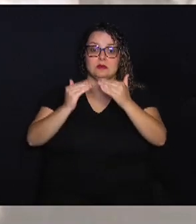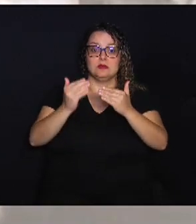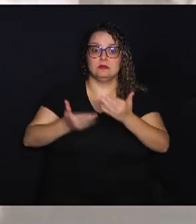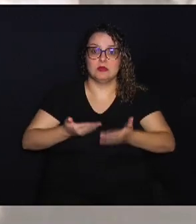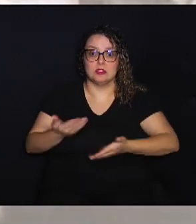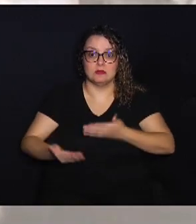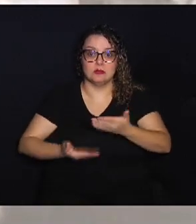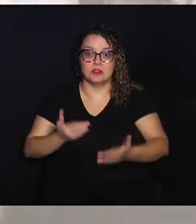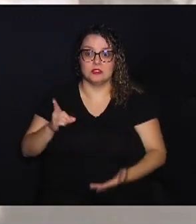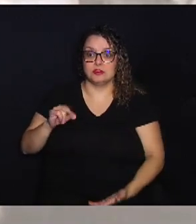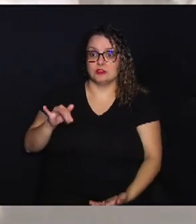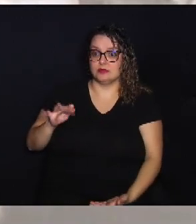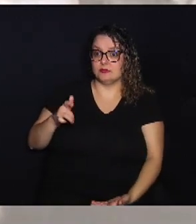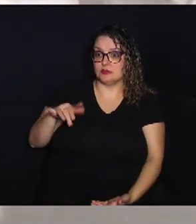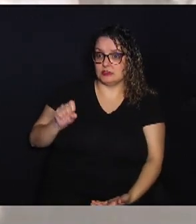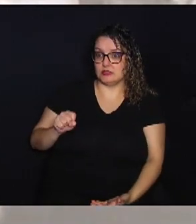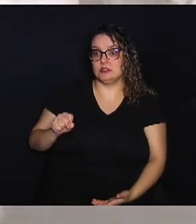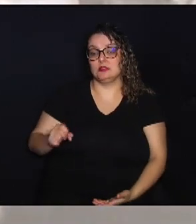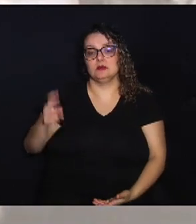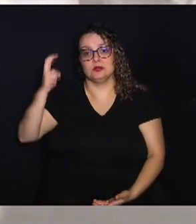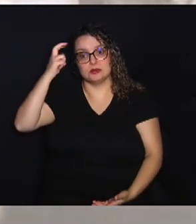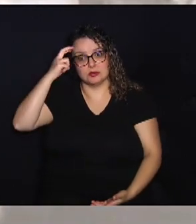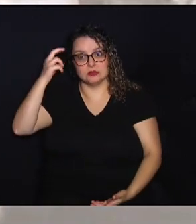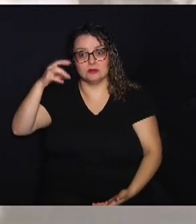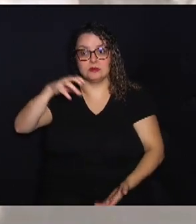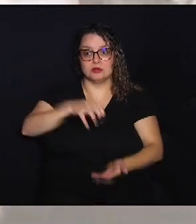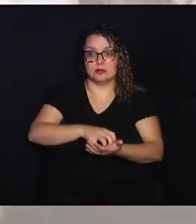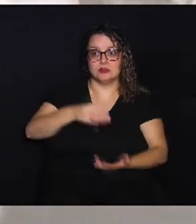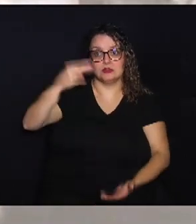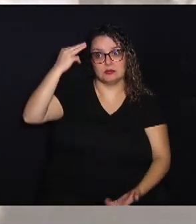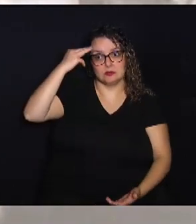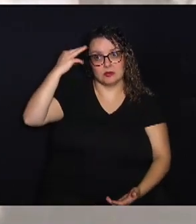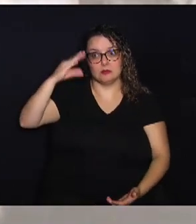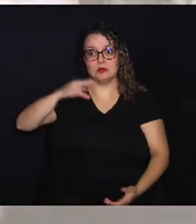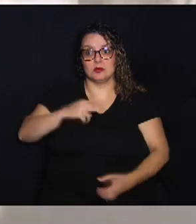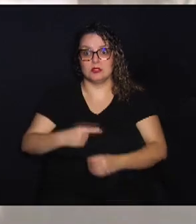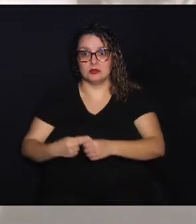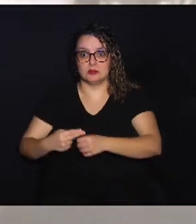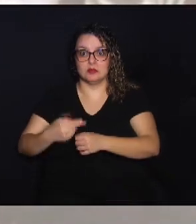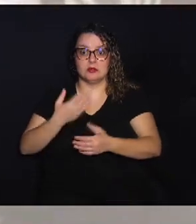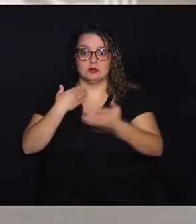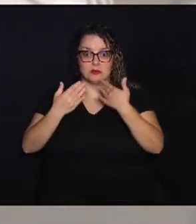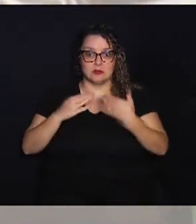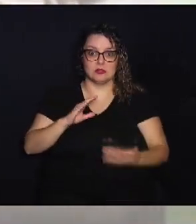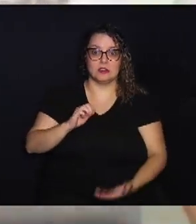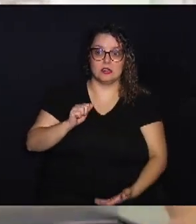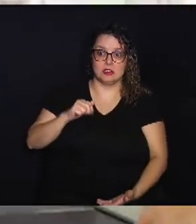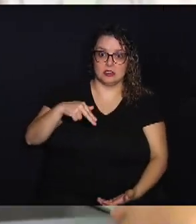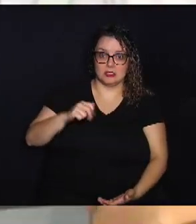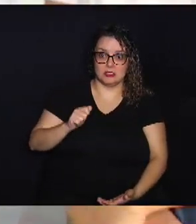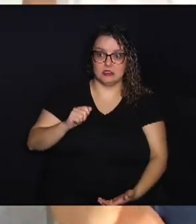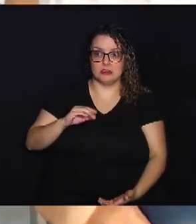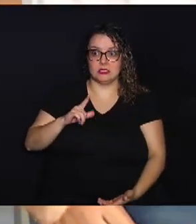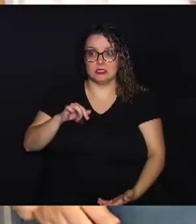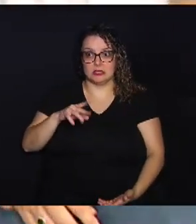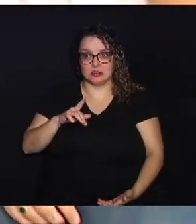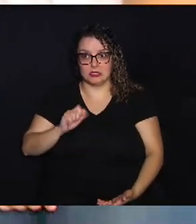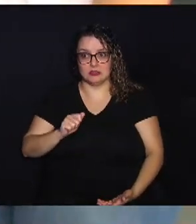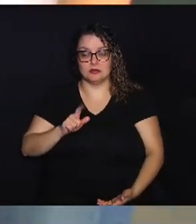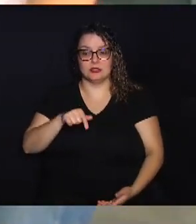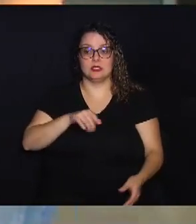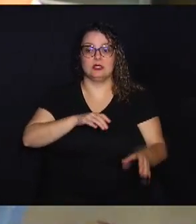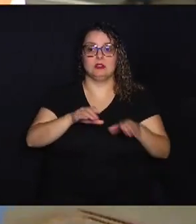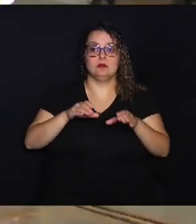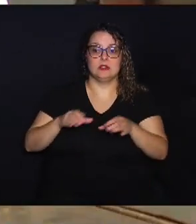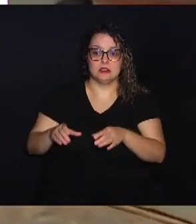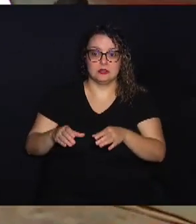de Difusão Cultural do Centro de Memórias da Unicamp e agora eu vou falar com a Ana Cláudia Sermaria, que é coordenadora e